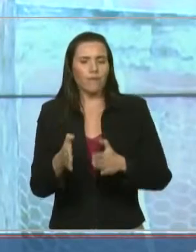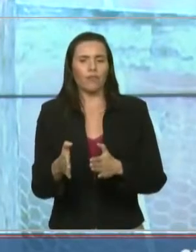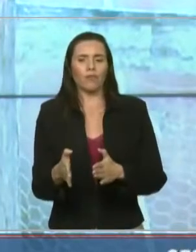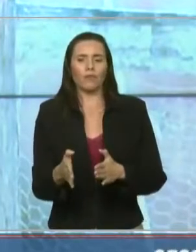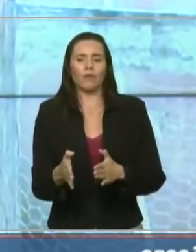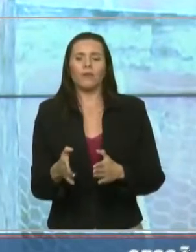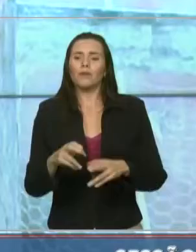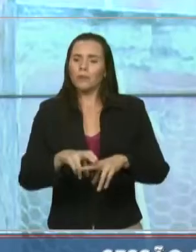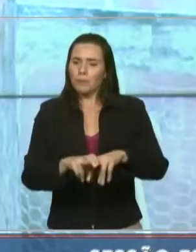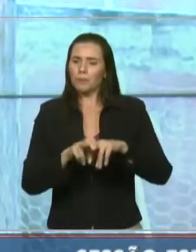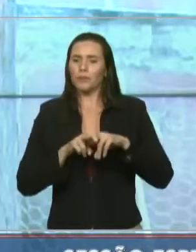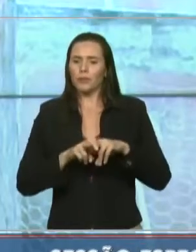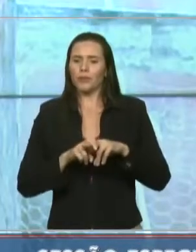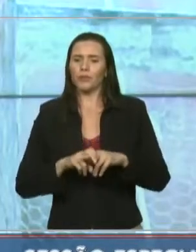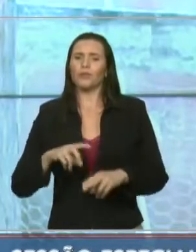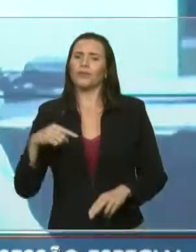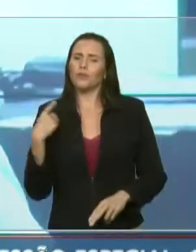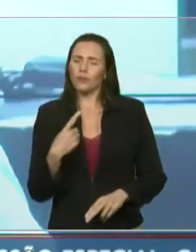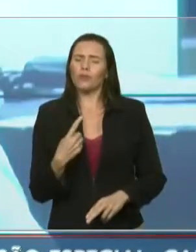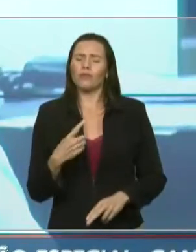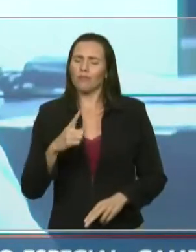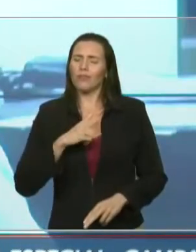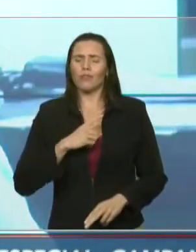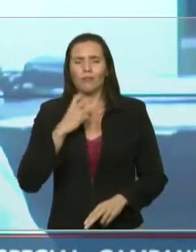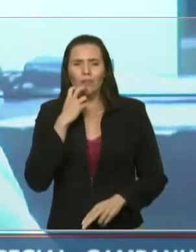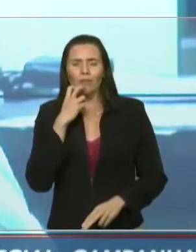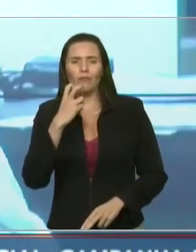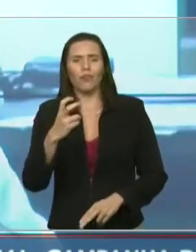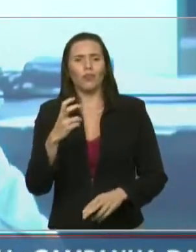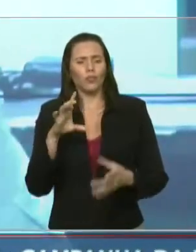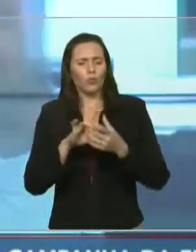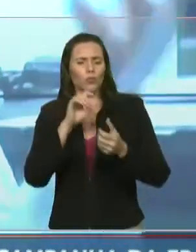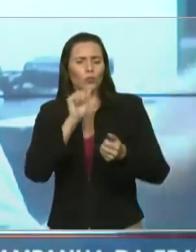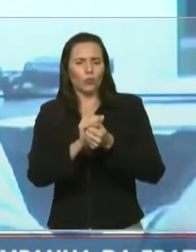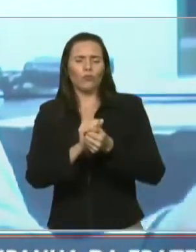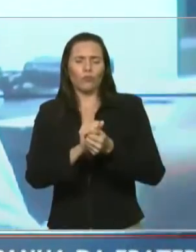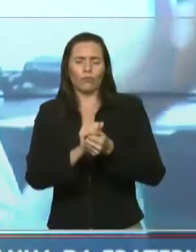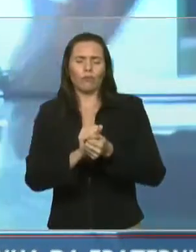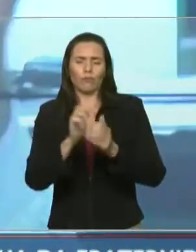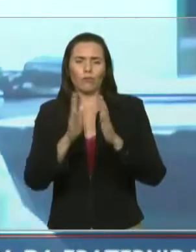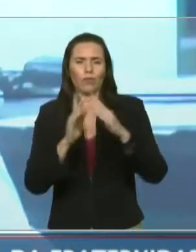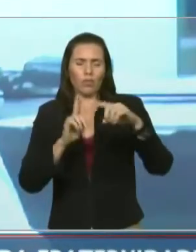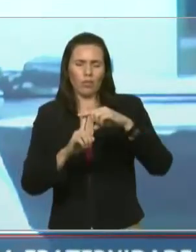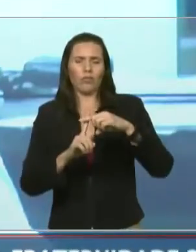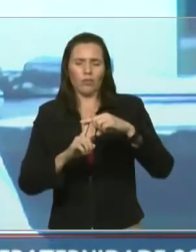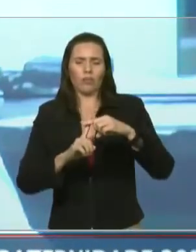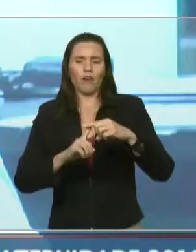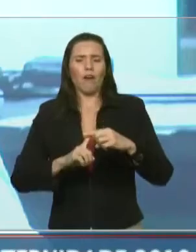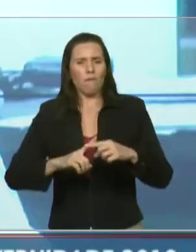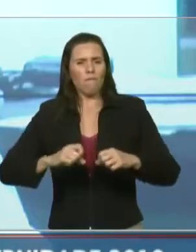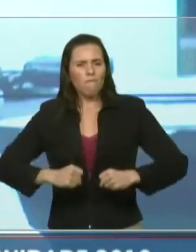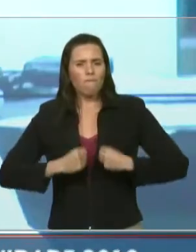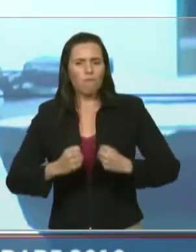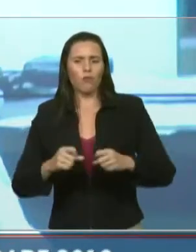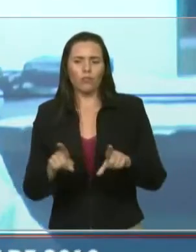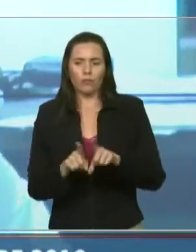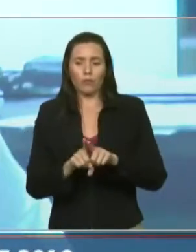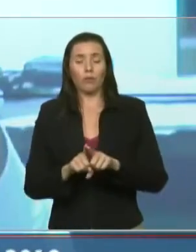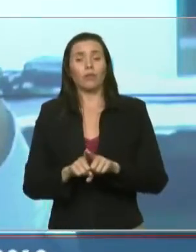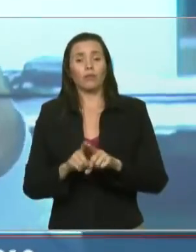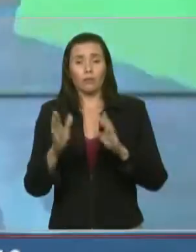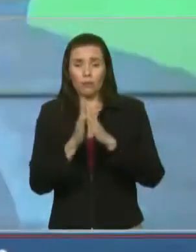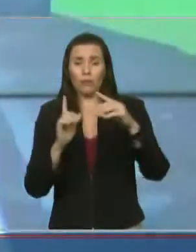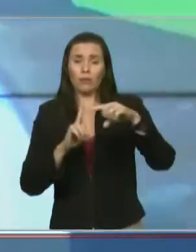visto através das igrejas. Ela tem uma capacidade muito grande de agregar as pessoas e de